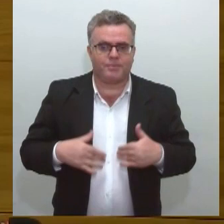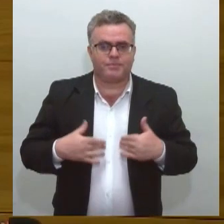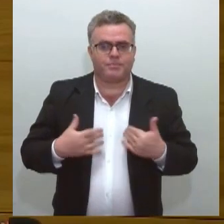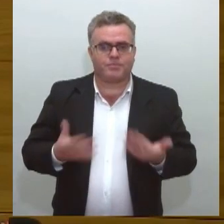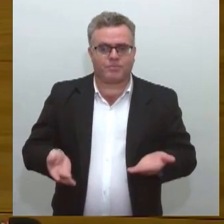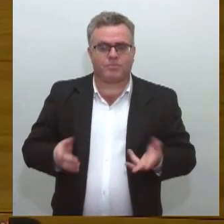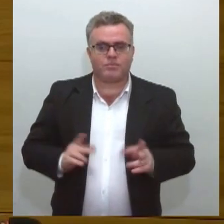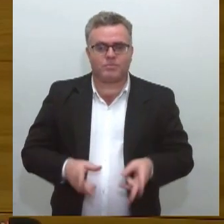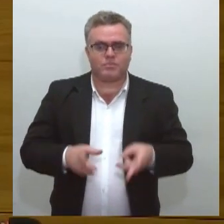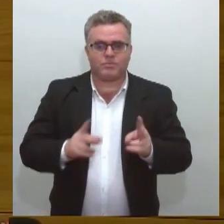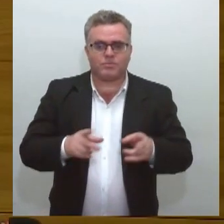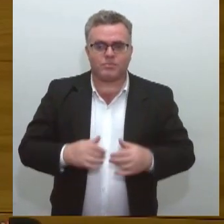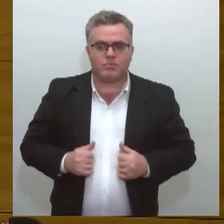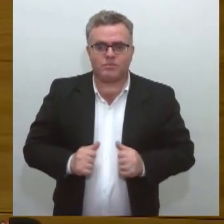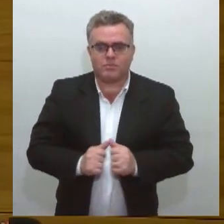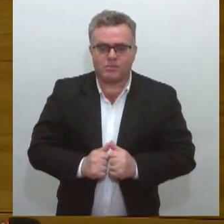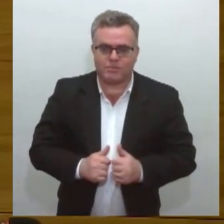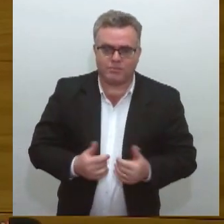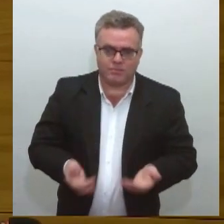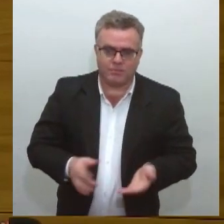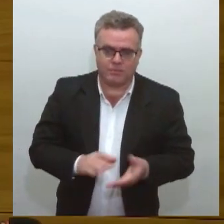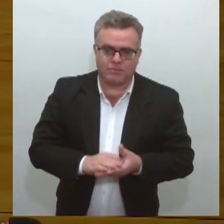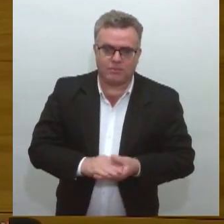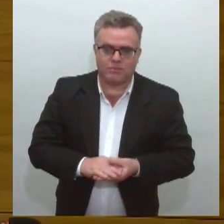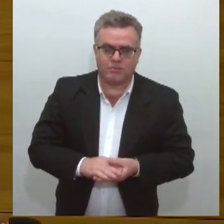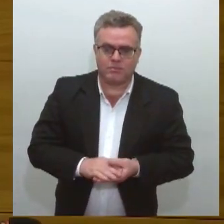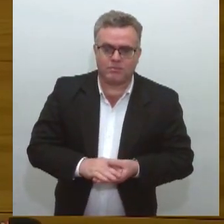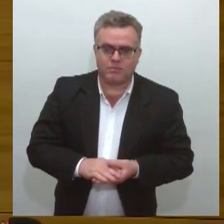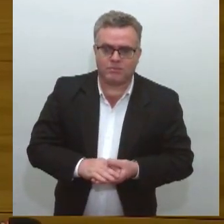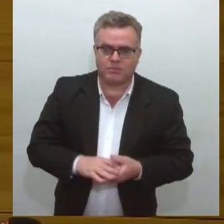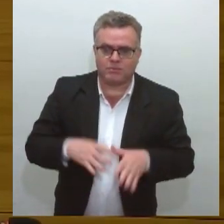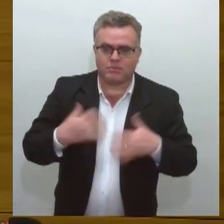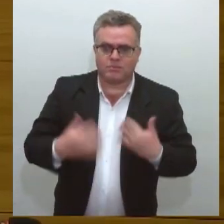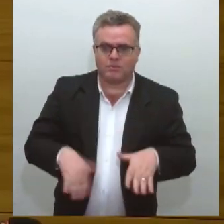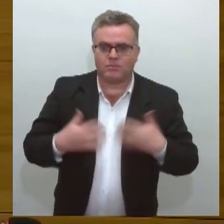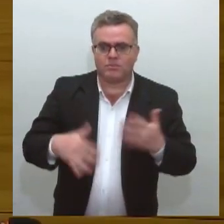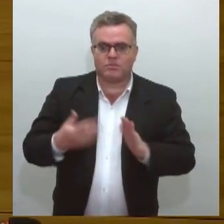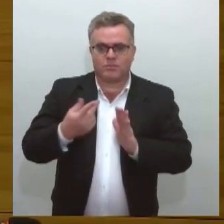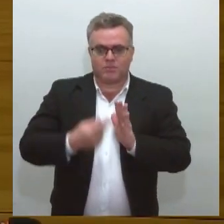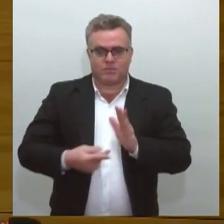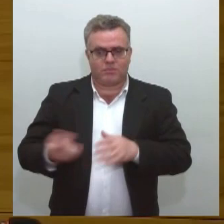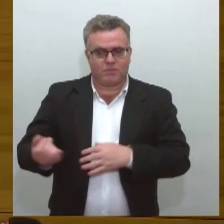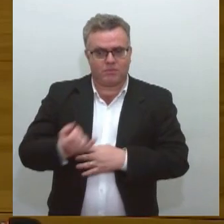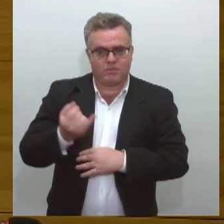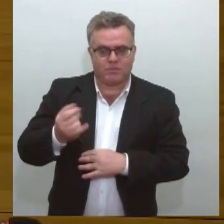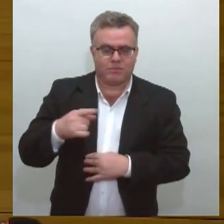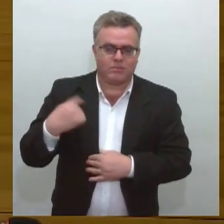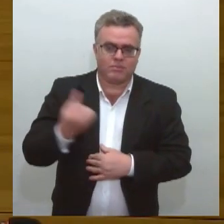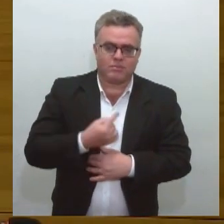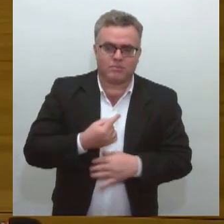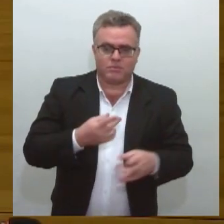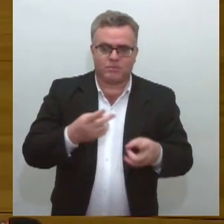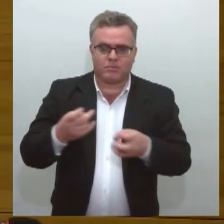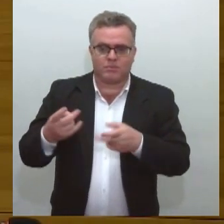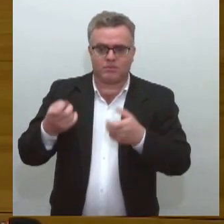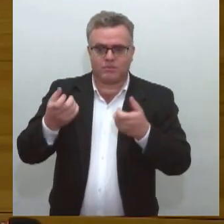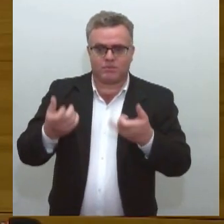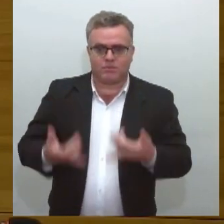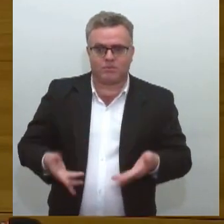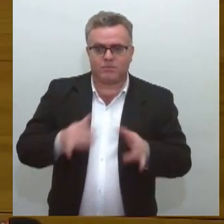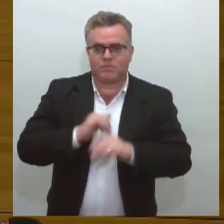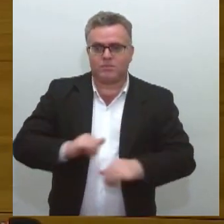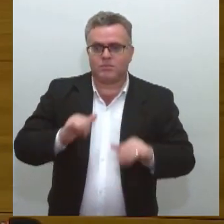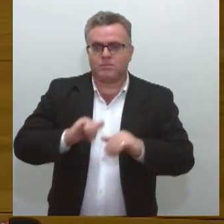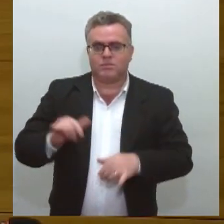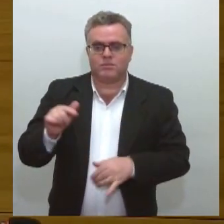deputado até a sua conclusão. Outro também projeto importante que a gente gosta até de mencionar aqui é o